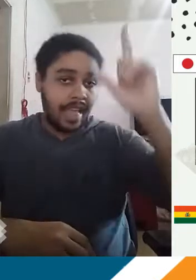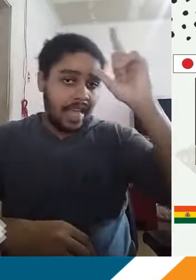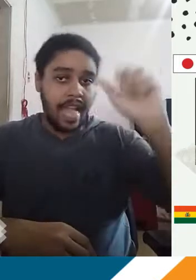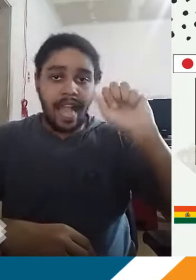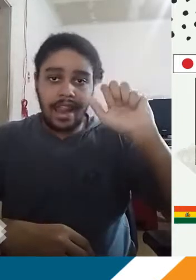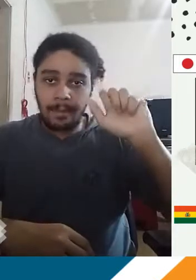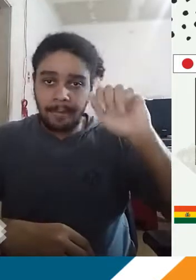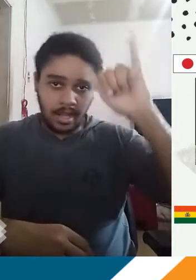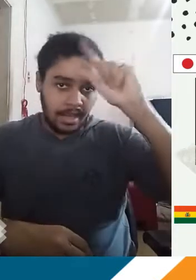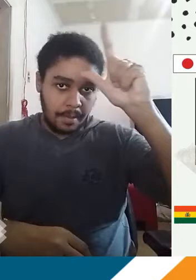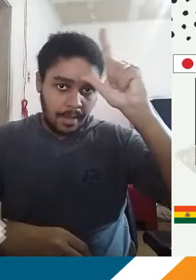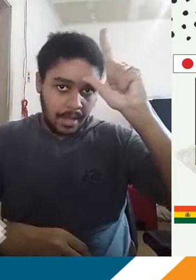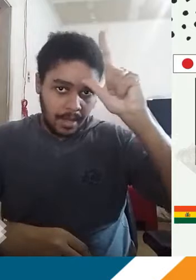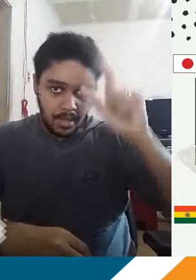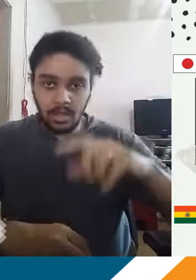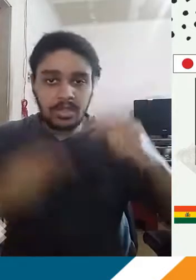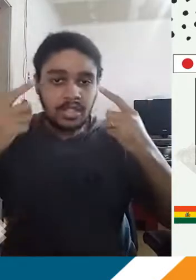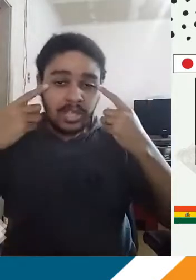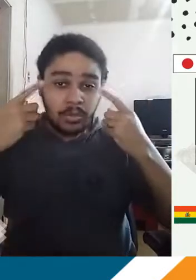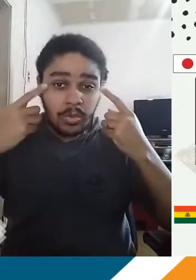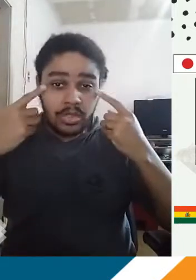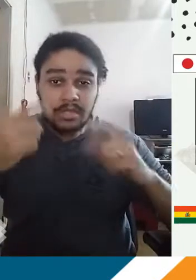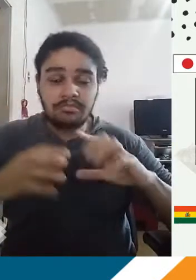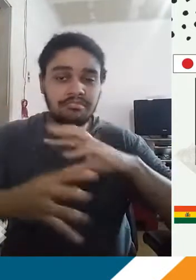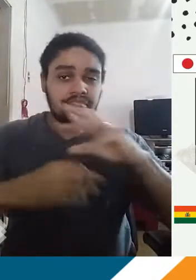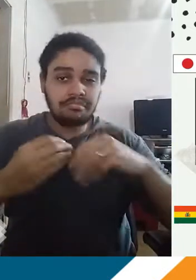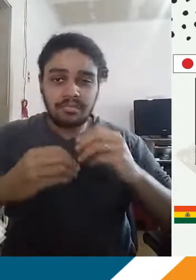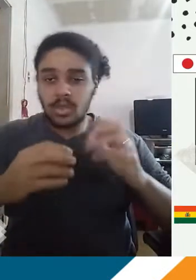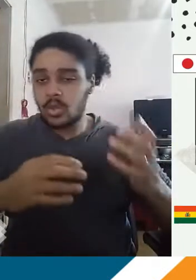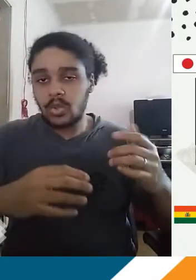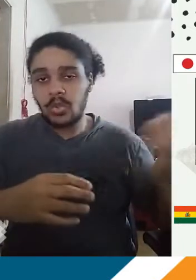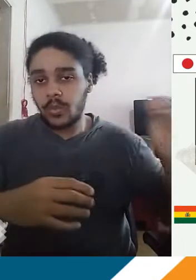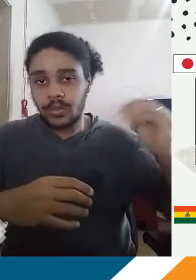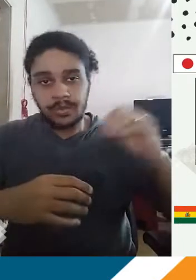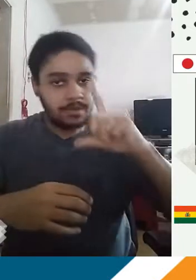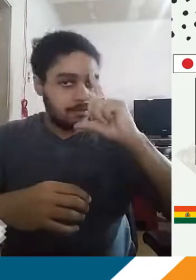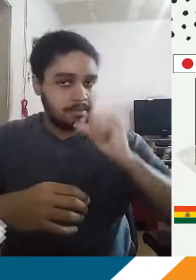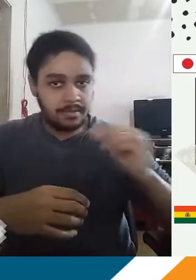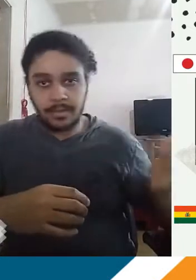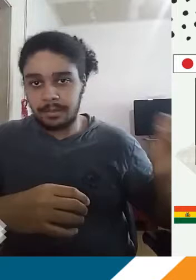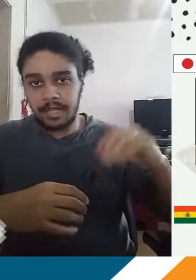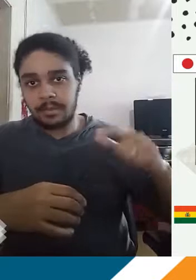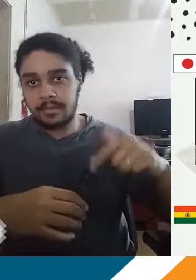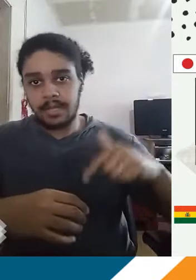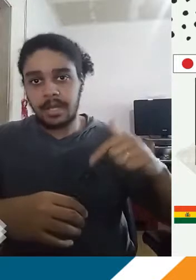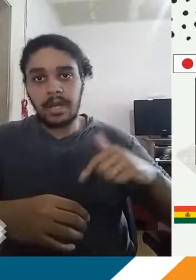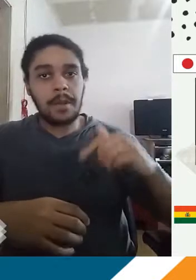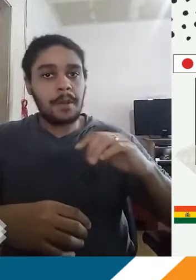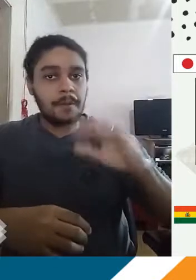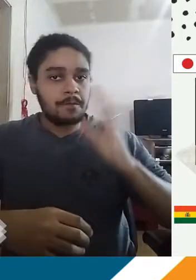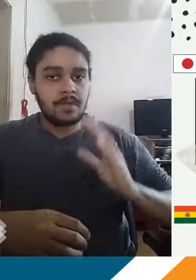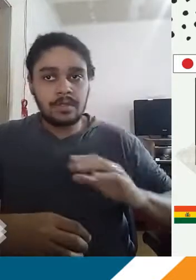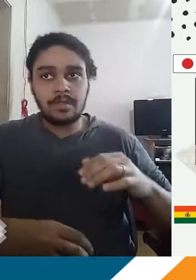compor essa matriz étnica do Brasil. A quarta fase ela vai de